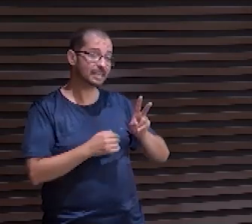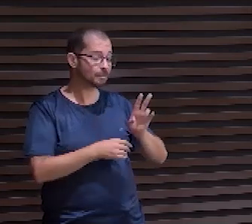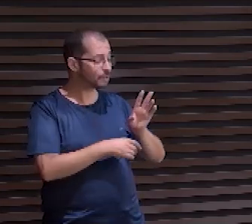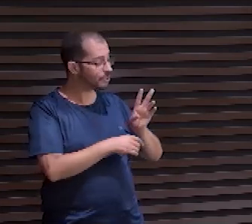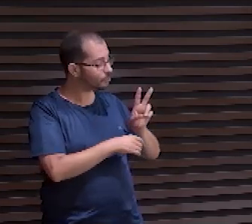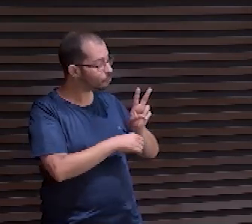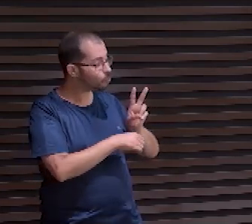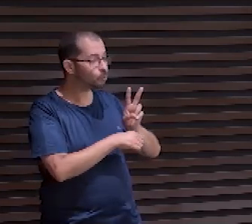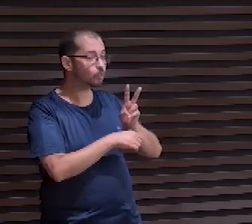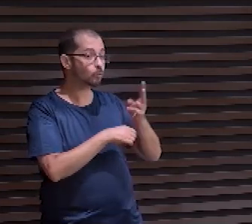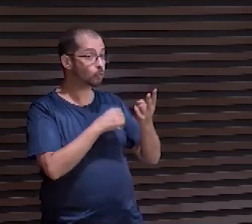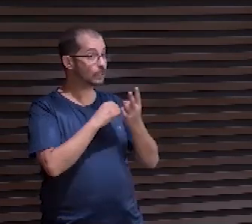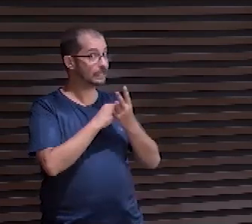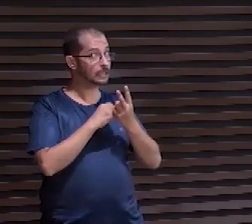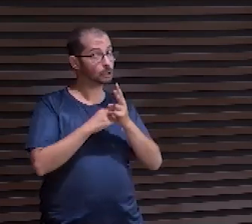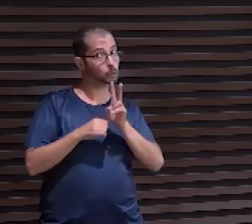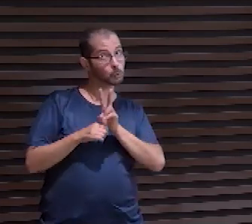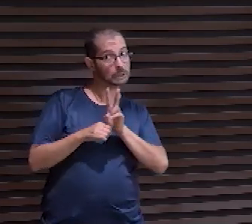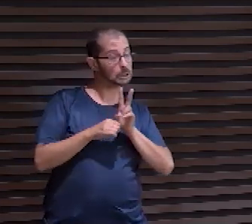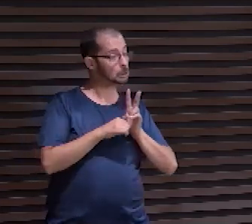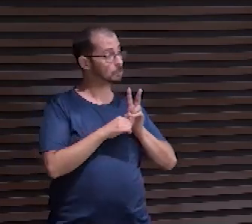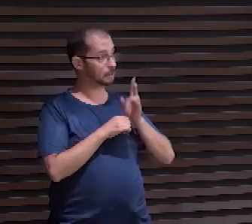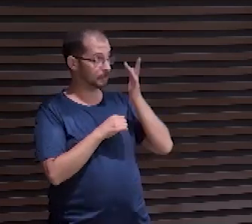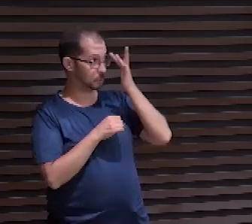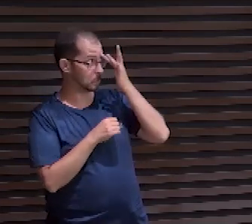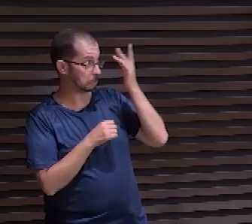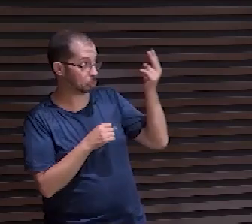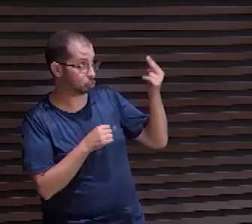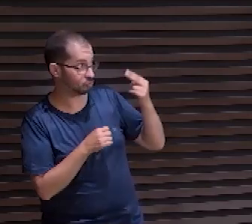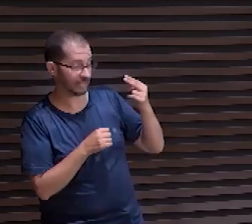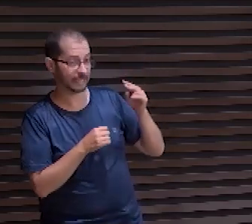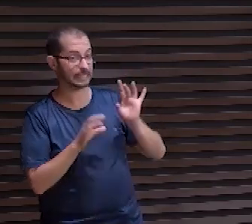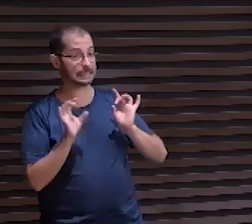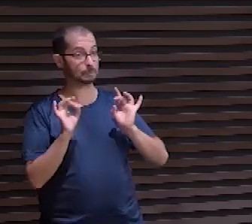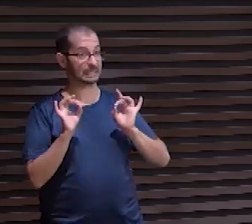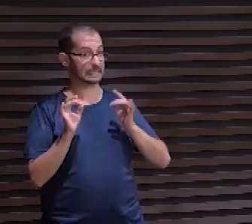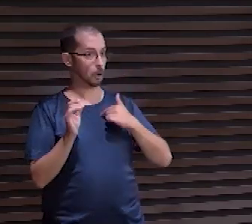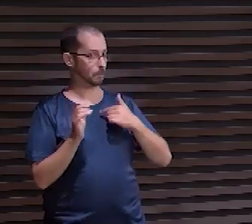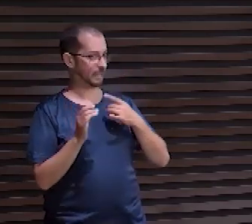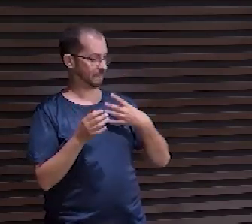que ninguém veja, especialmente minha filha, senão